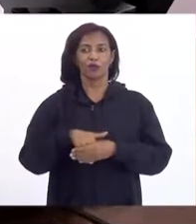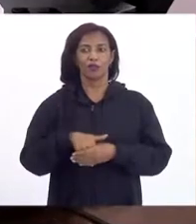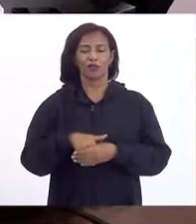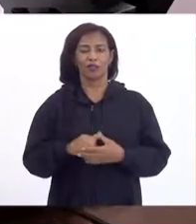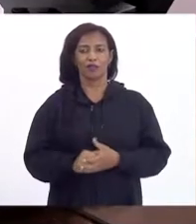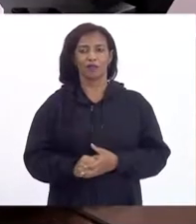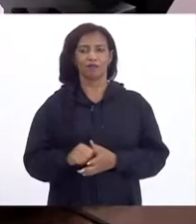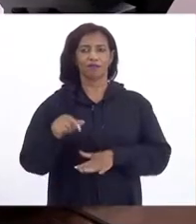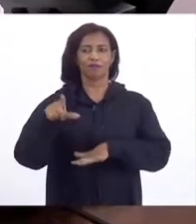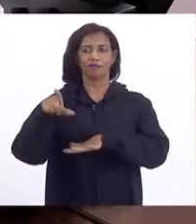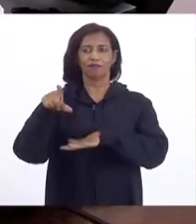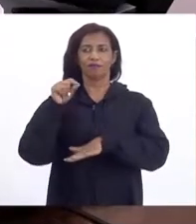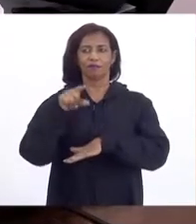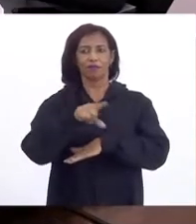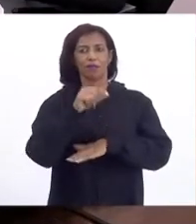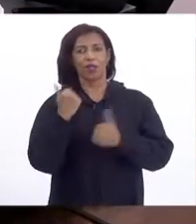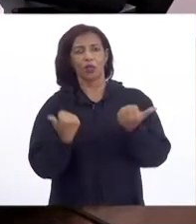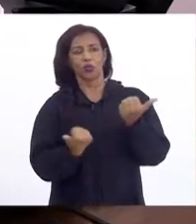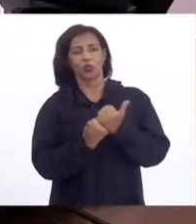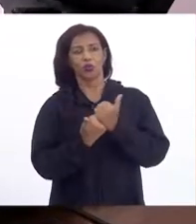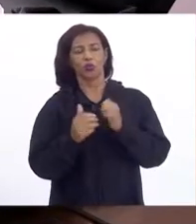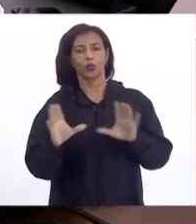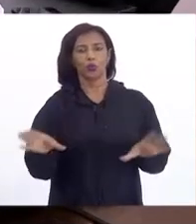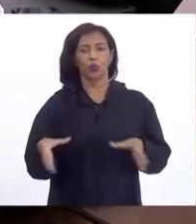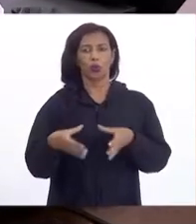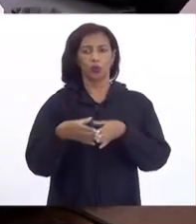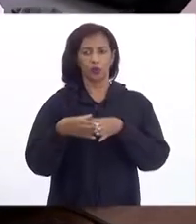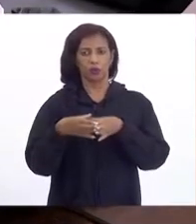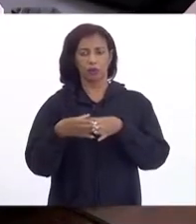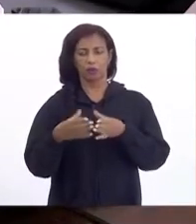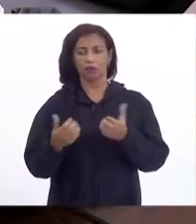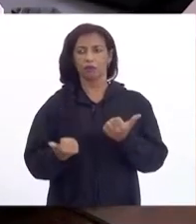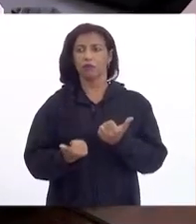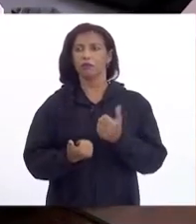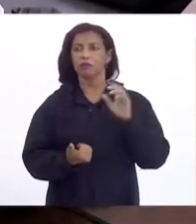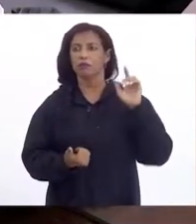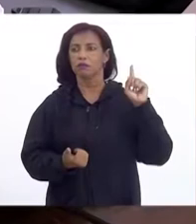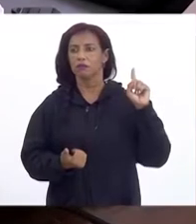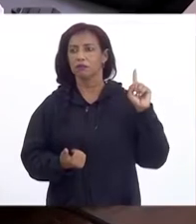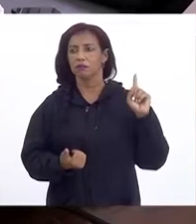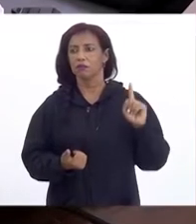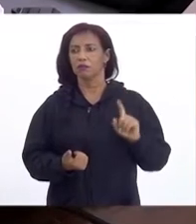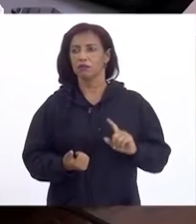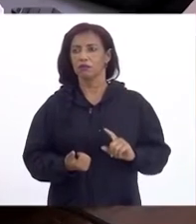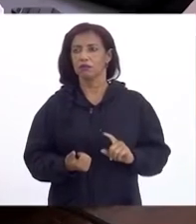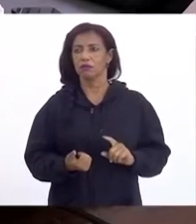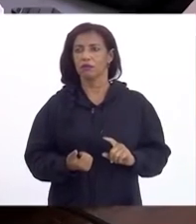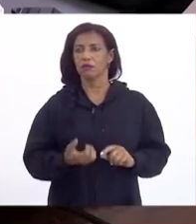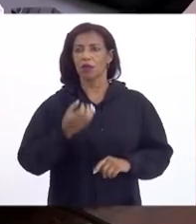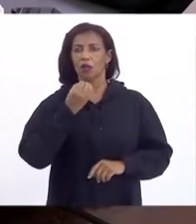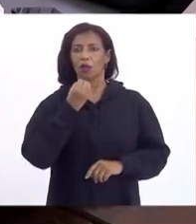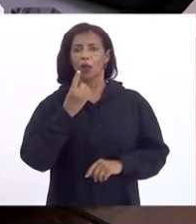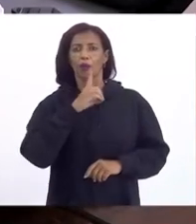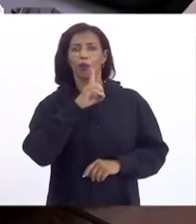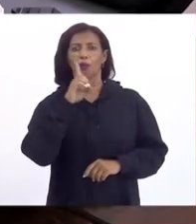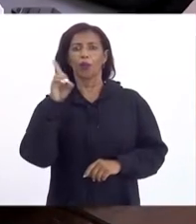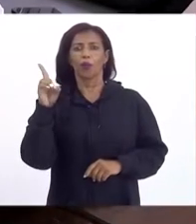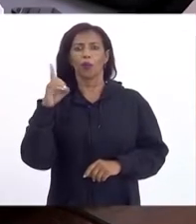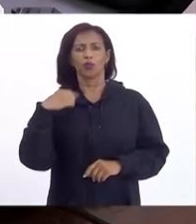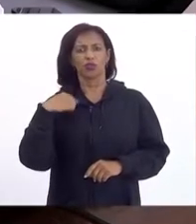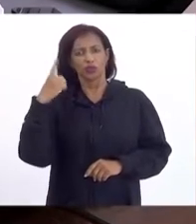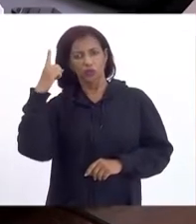a escolha dos Luiz. Membros da subcomissão. A subcomissão... Luiz. Oi? Oi, bom dia. Só porque eu estava